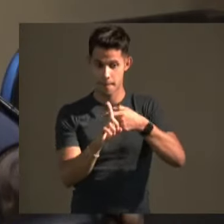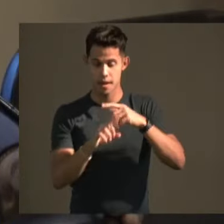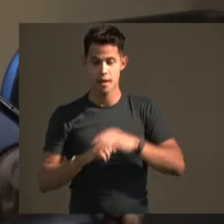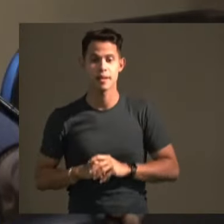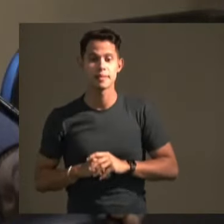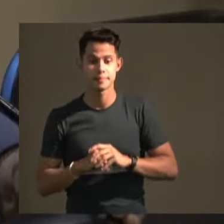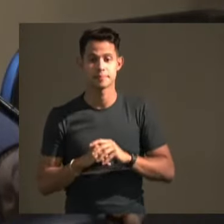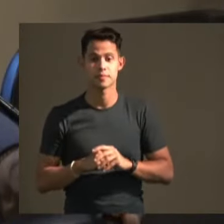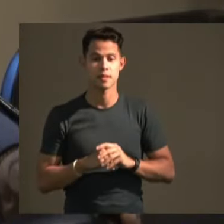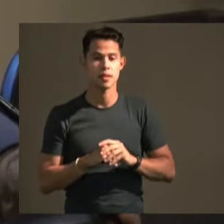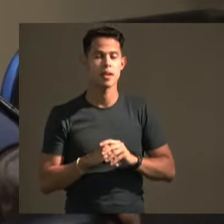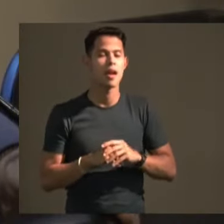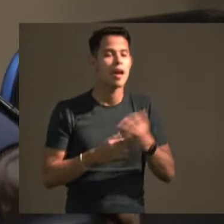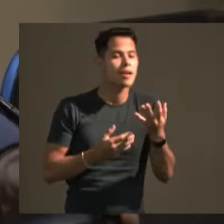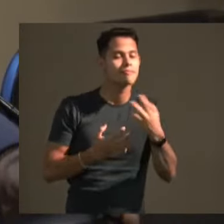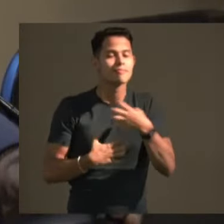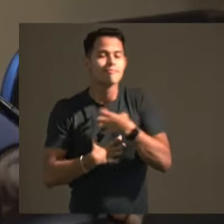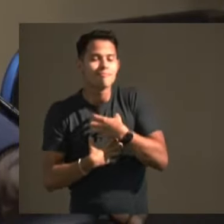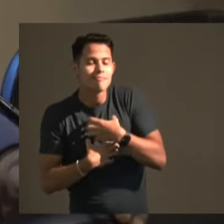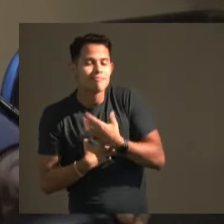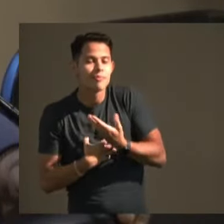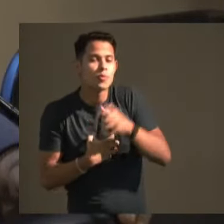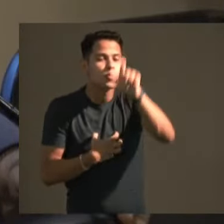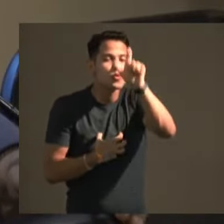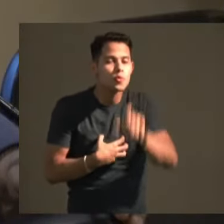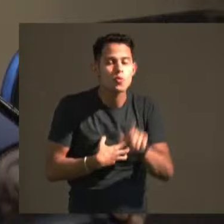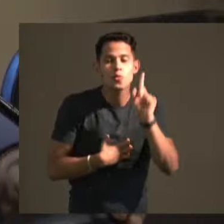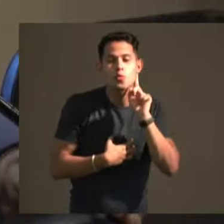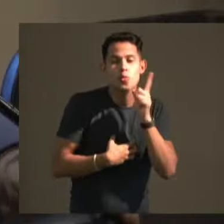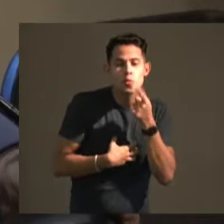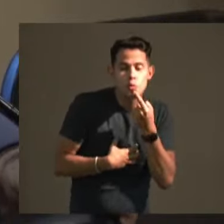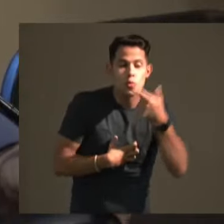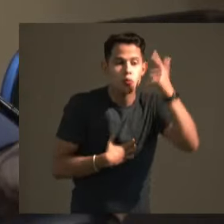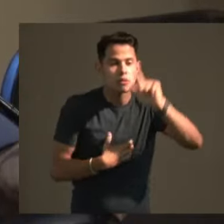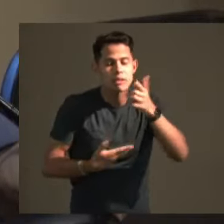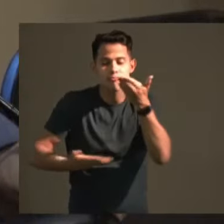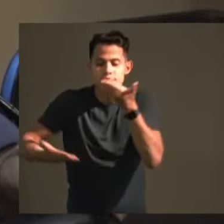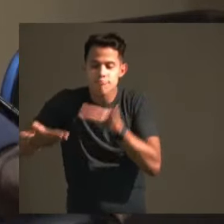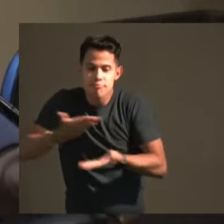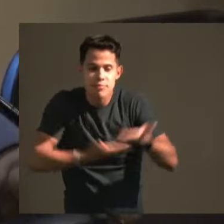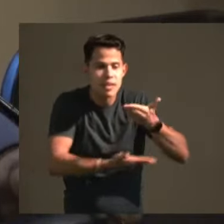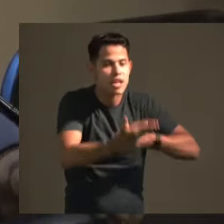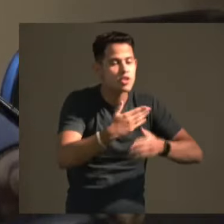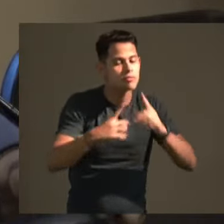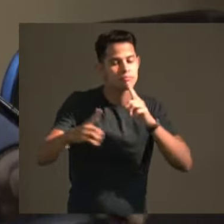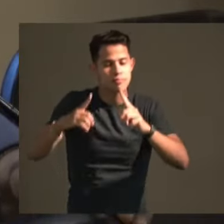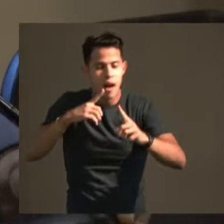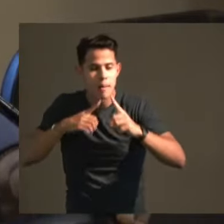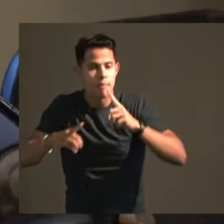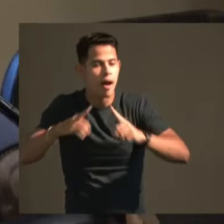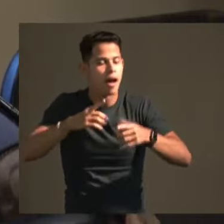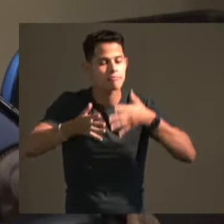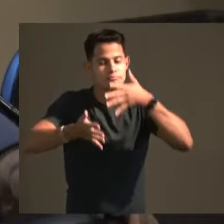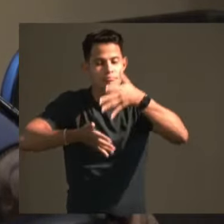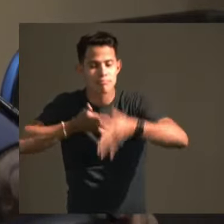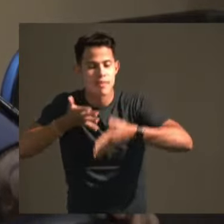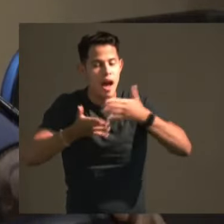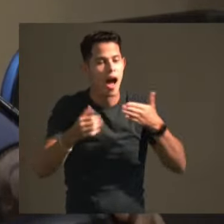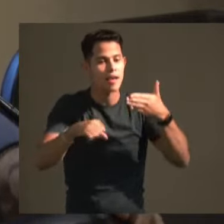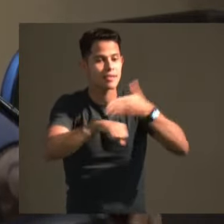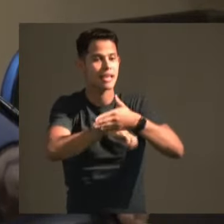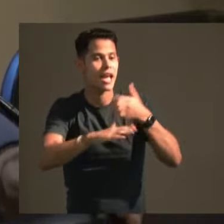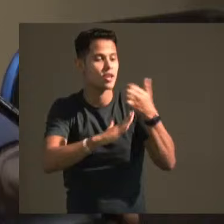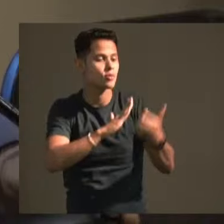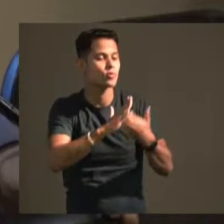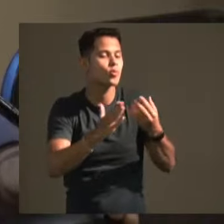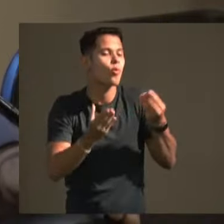Aquele meio que a pessoa surda vai precisar para poder interagir, para poder dialogar, para poder ter mais acesso à sua